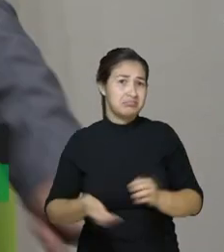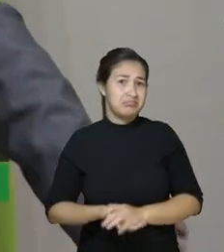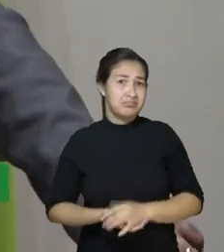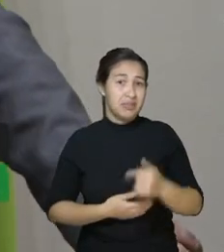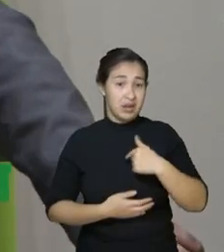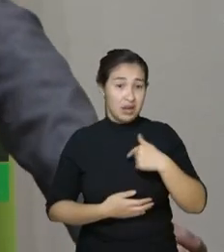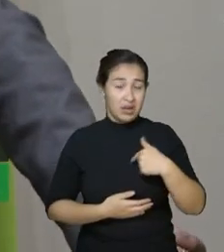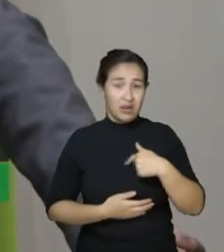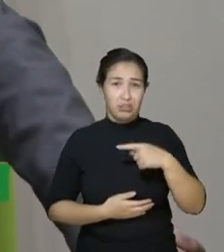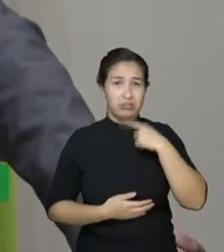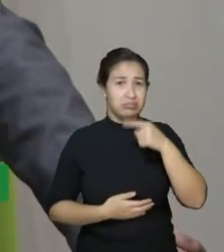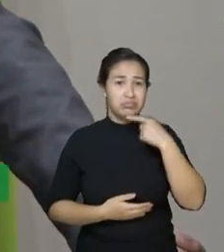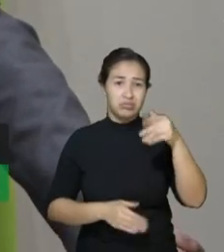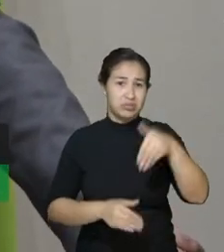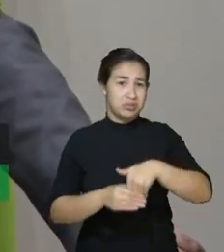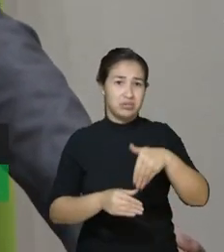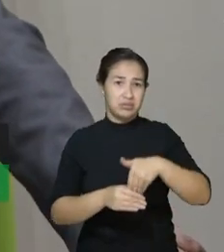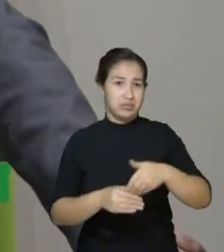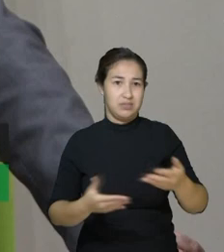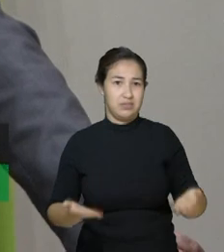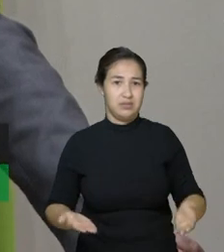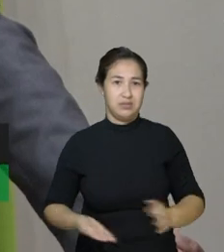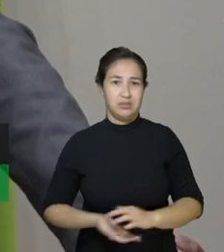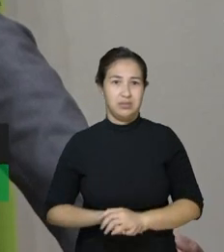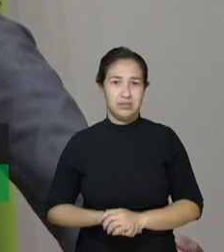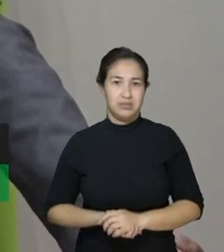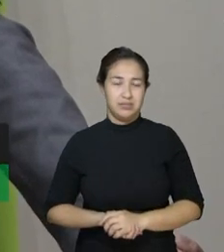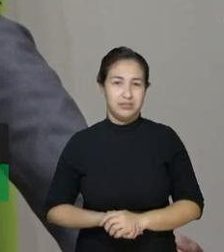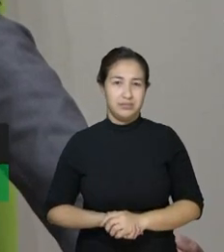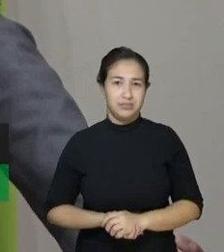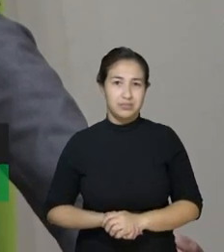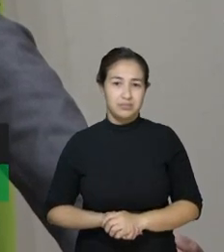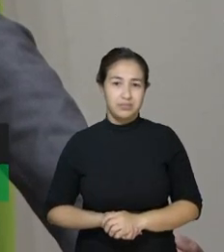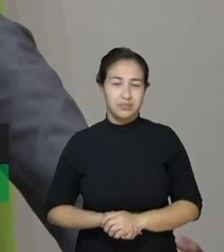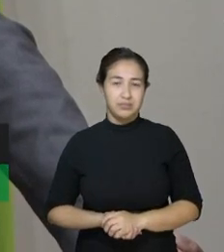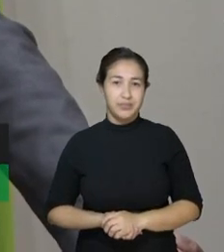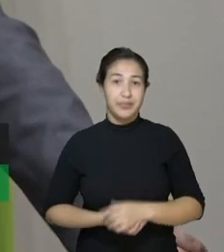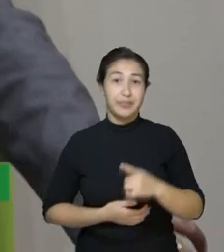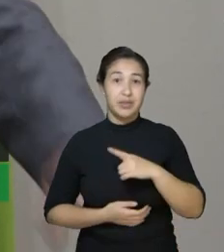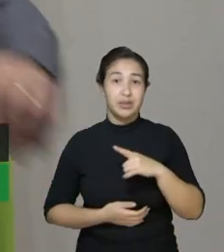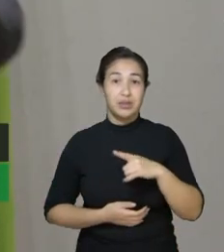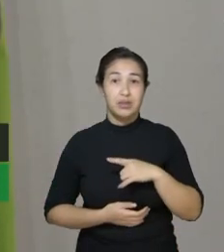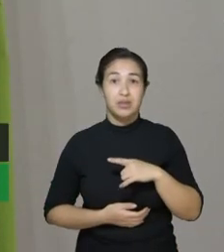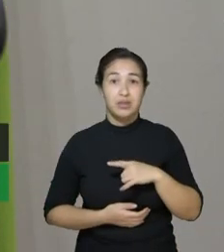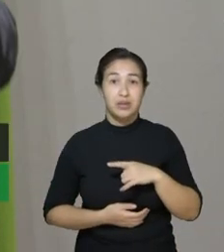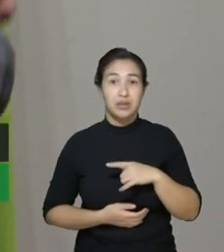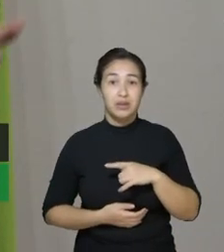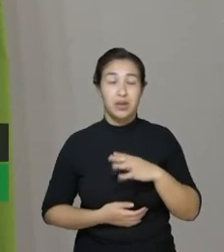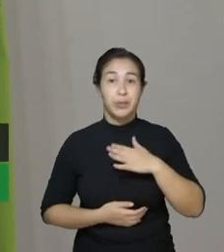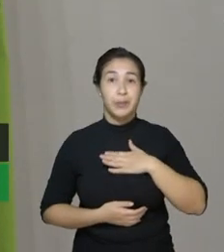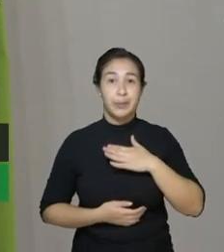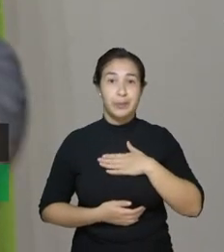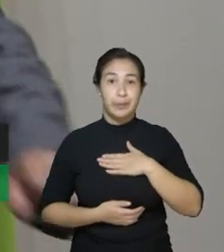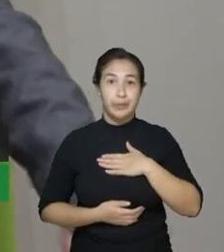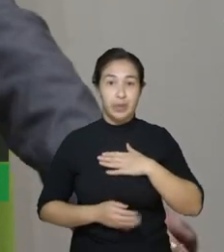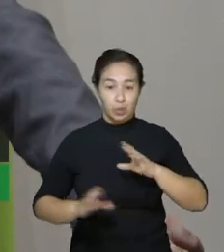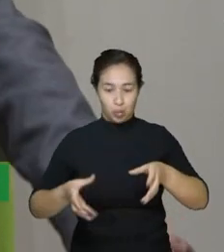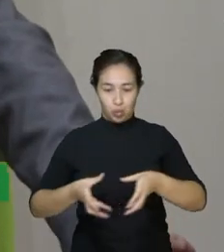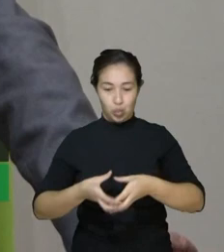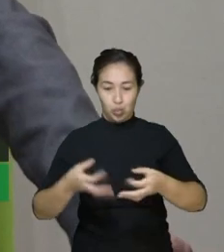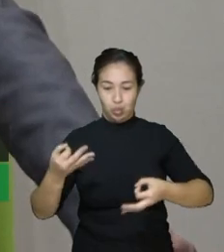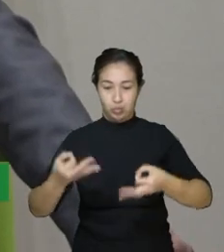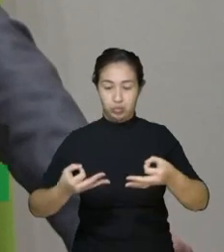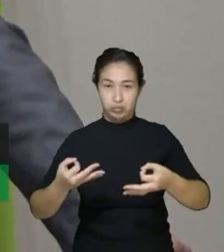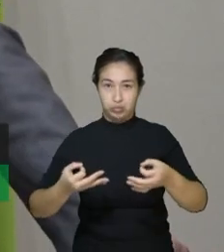eleja deputado. É impossível, não há condições. Eu tenho sob a minha jurisdição 80